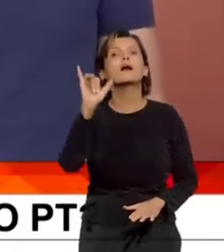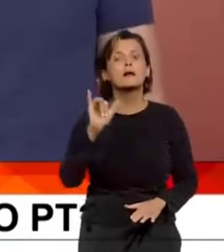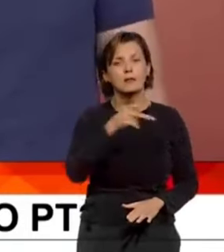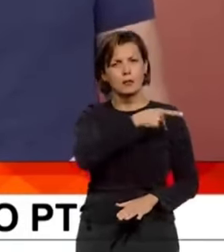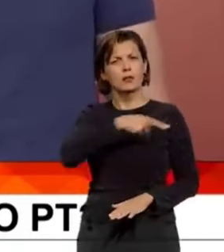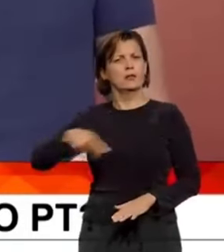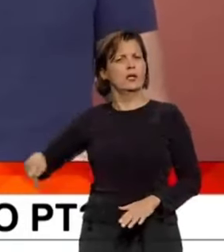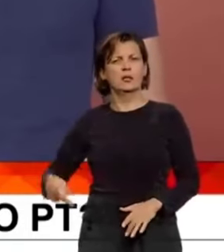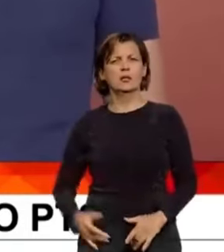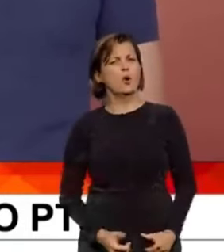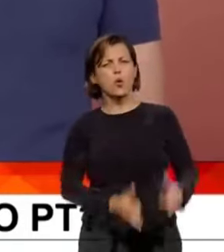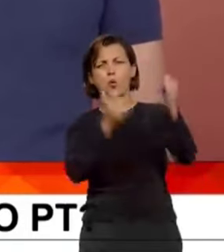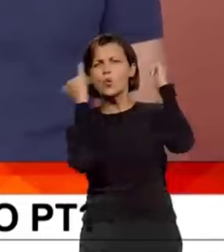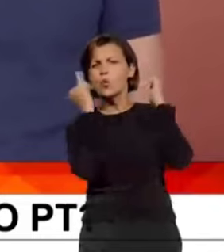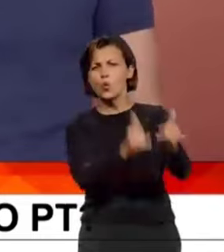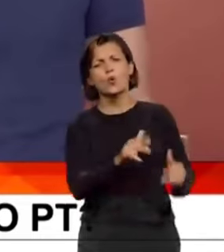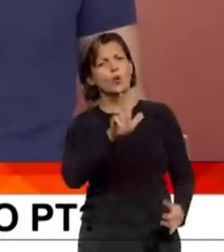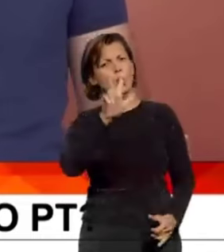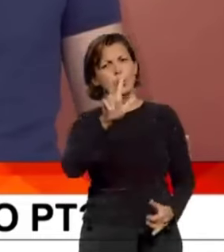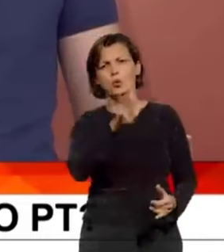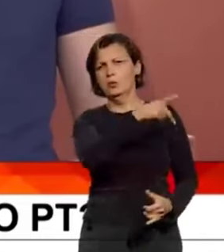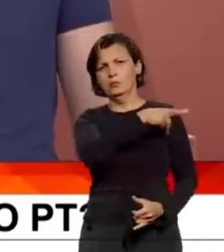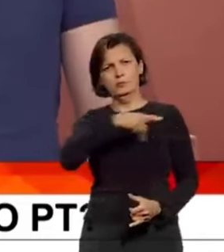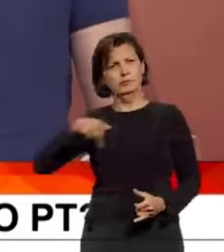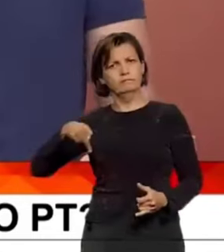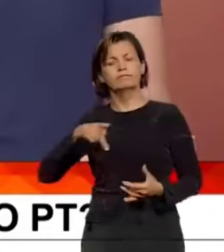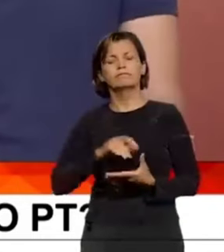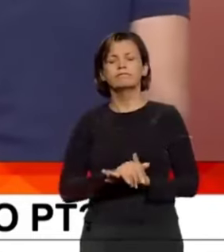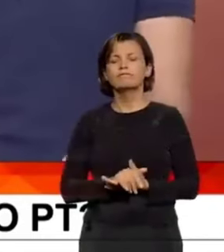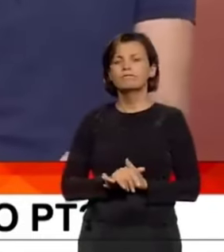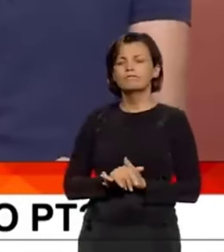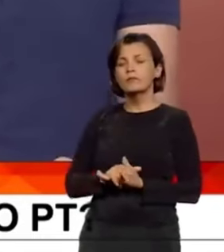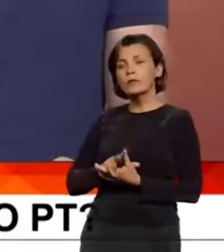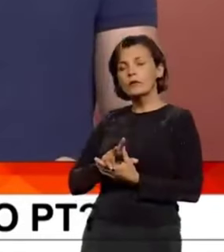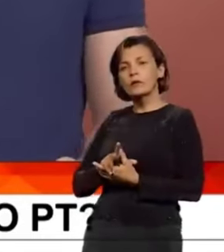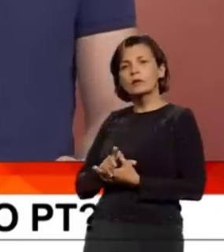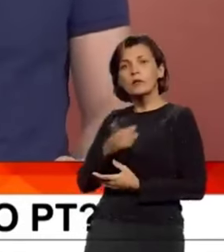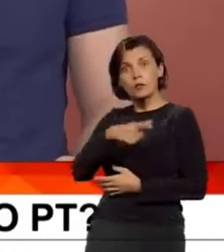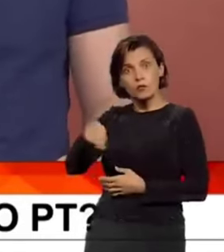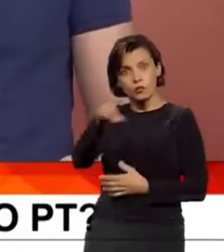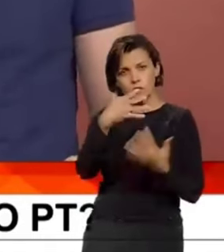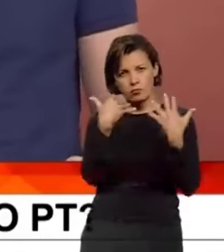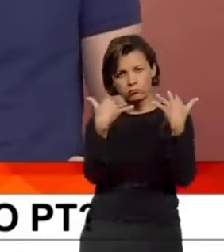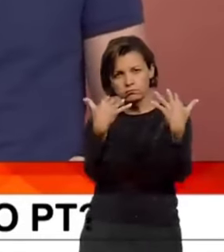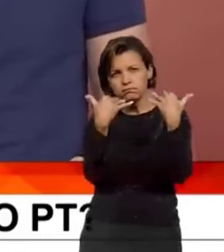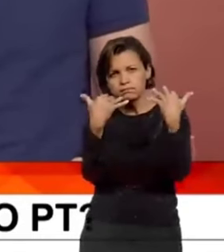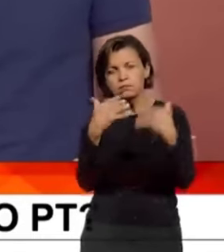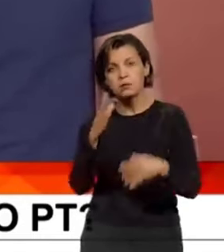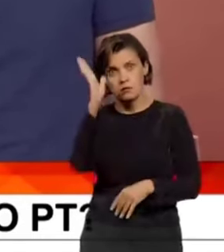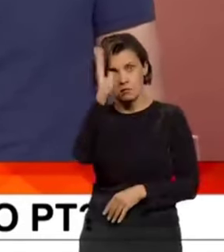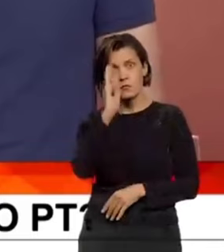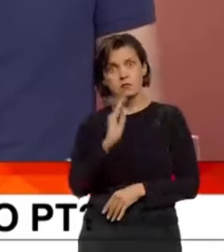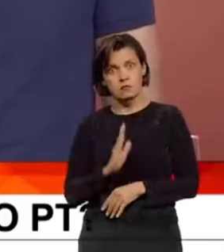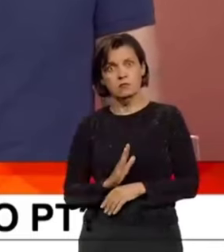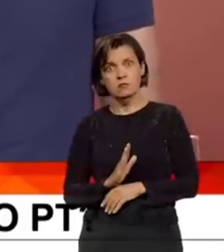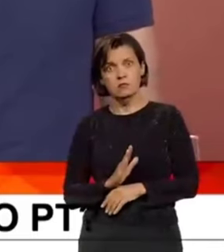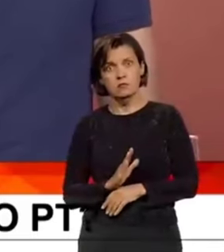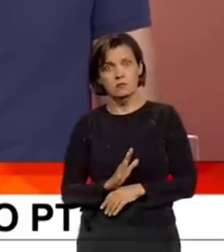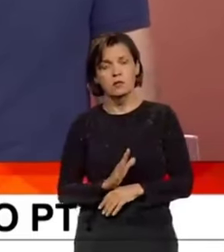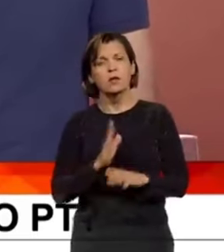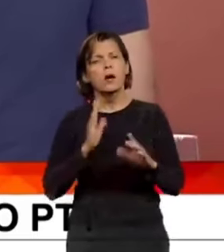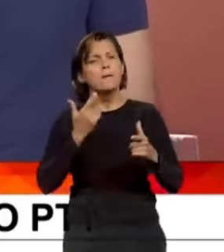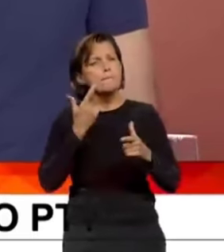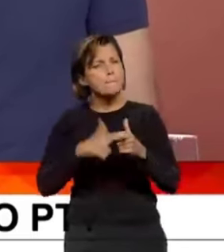presidente do Brasil nunca mais o Lula vai sentar na cadeira de Presidente Eu quero fazer uma lembrança para você que está nos assistindo o